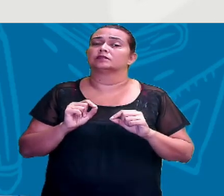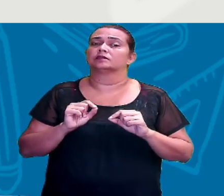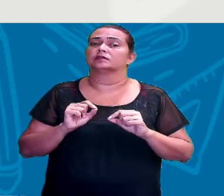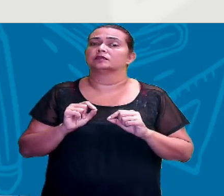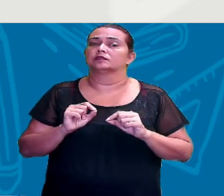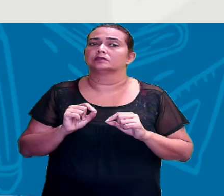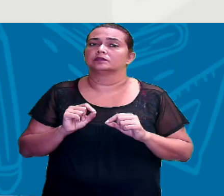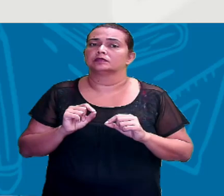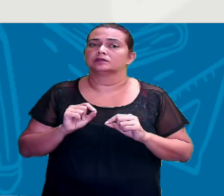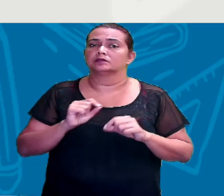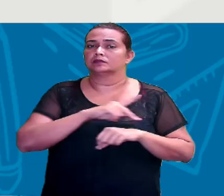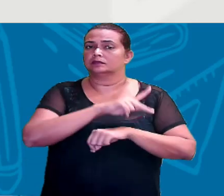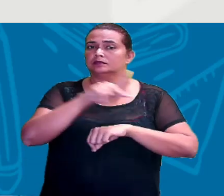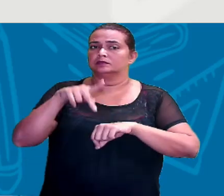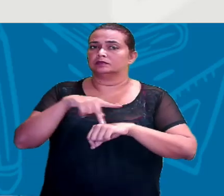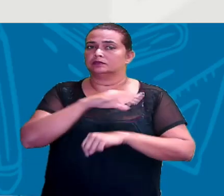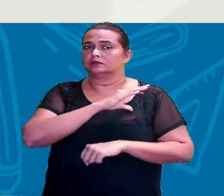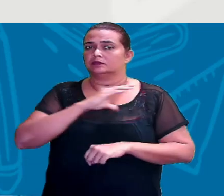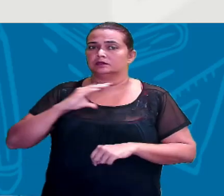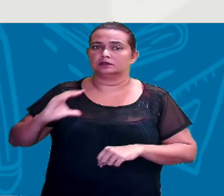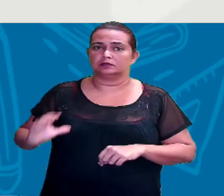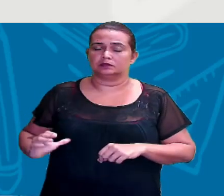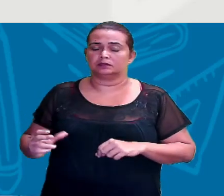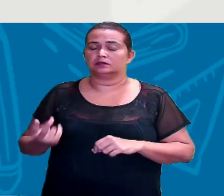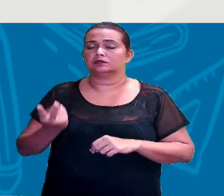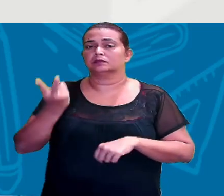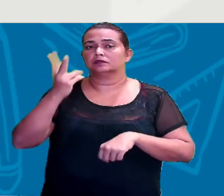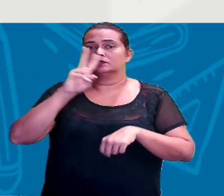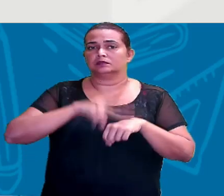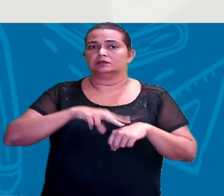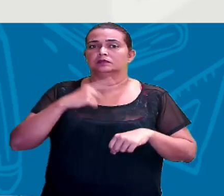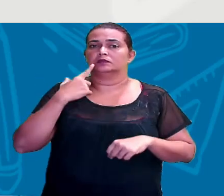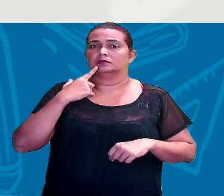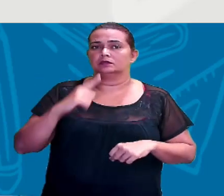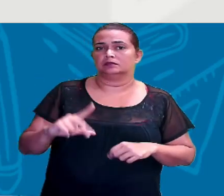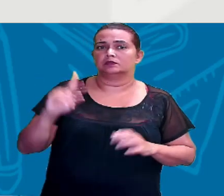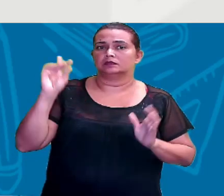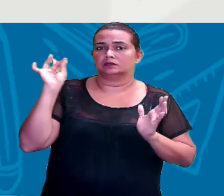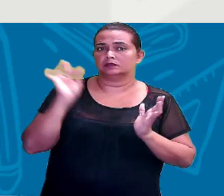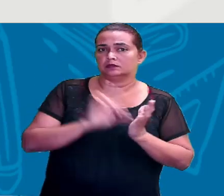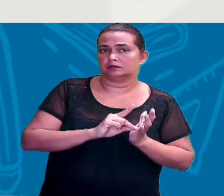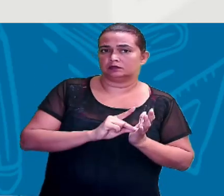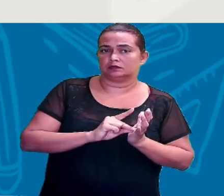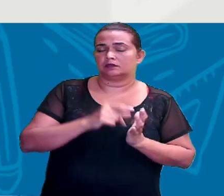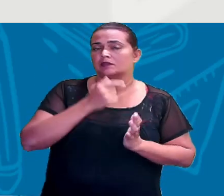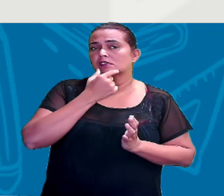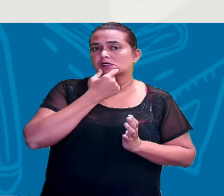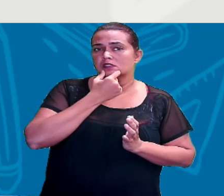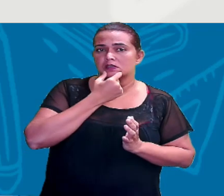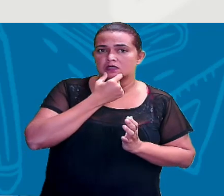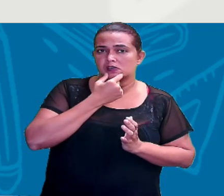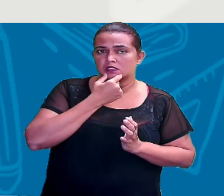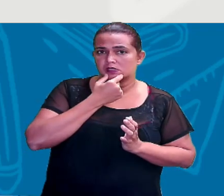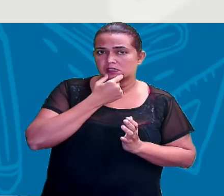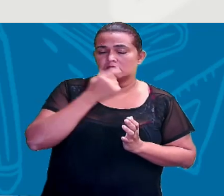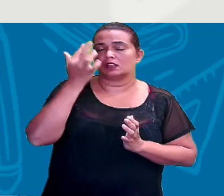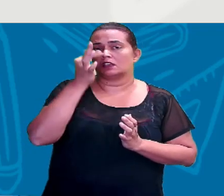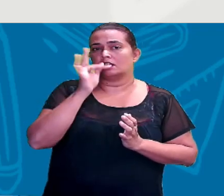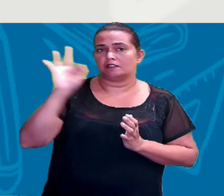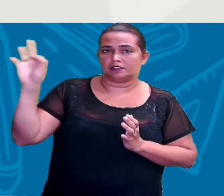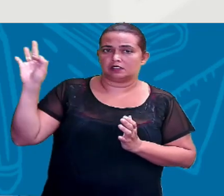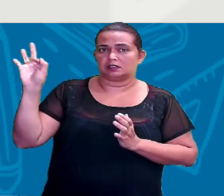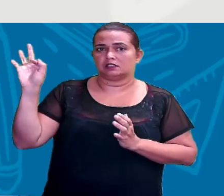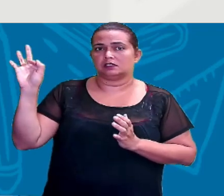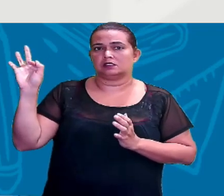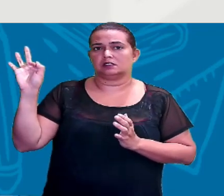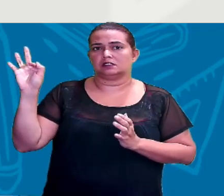como no Canadá, que nós temos duas línguas oficiais, a inglesa, que é de origem anglo-saxã, e a francesa, que é